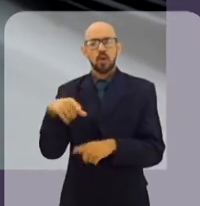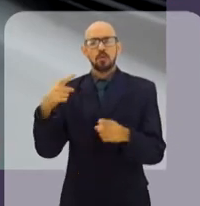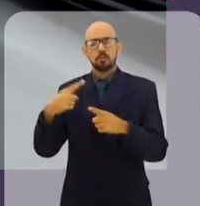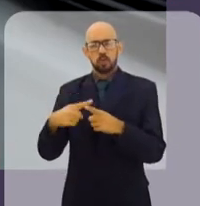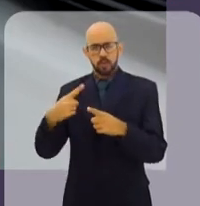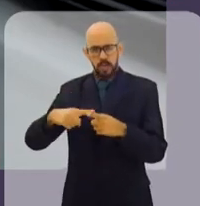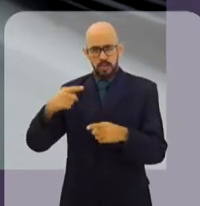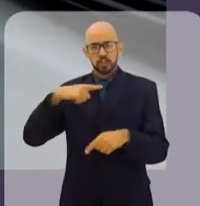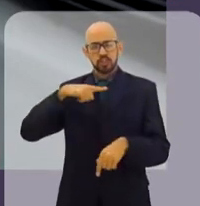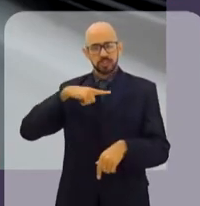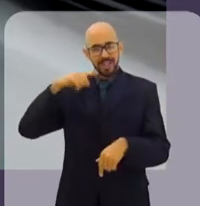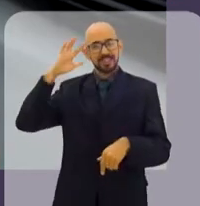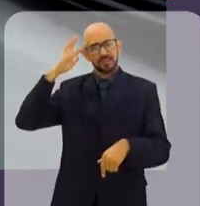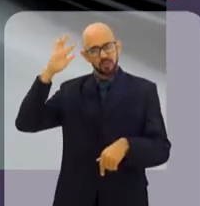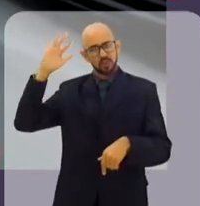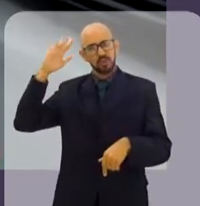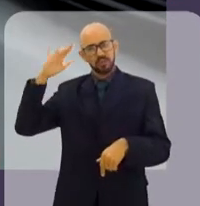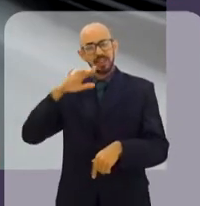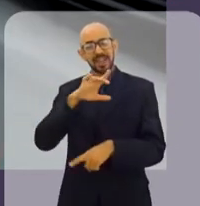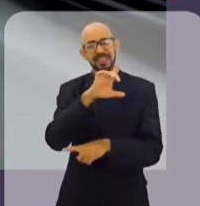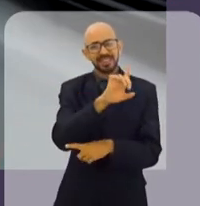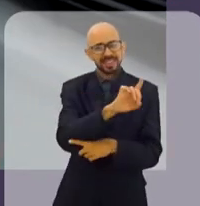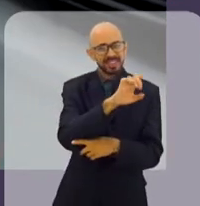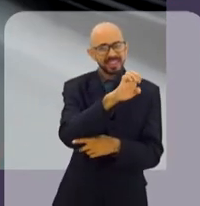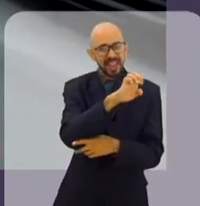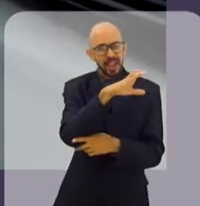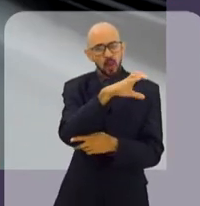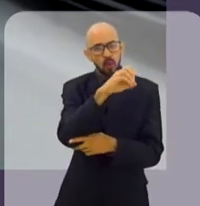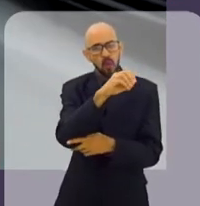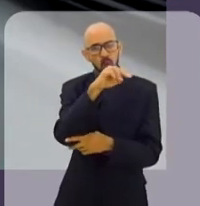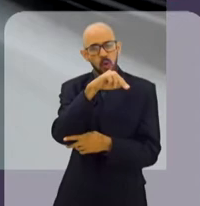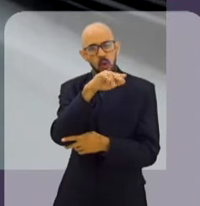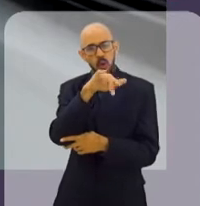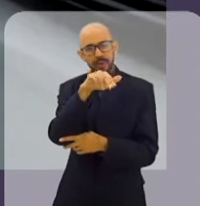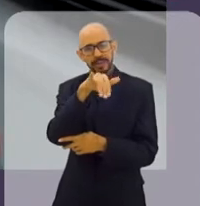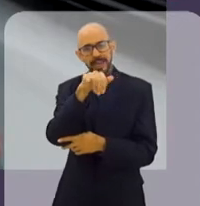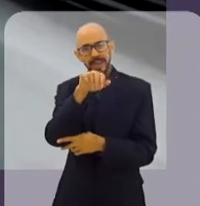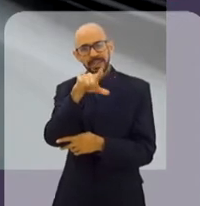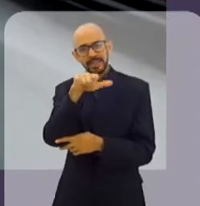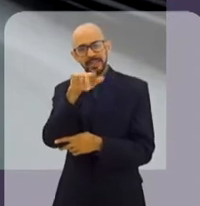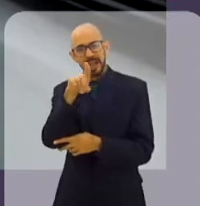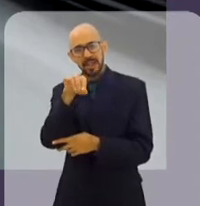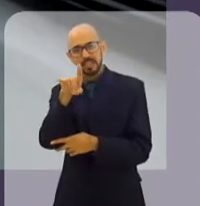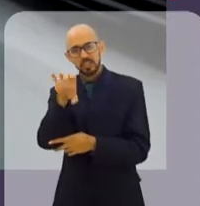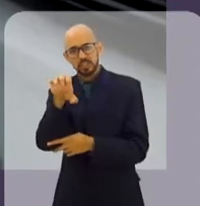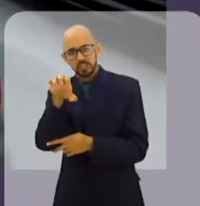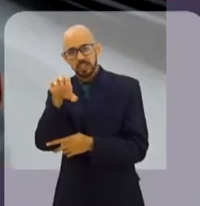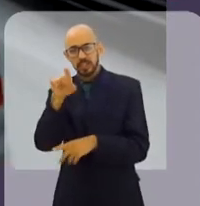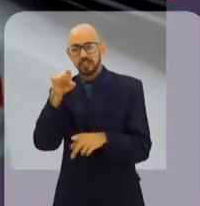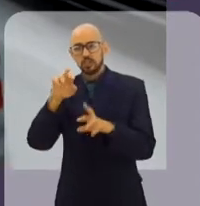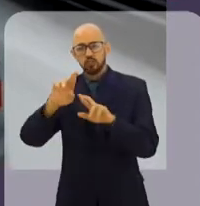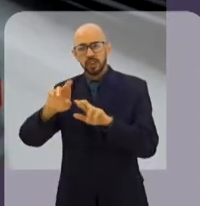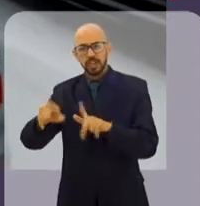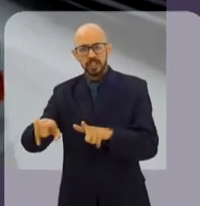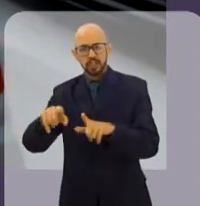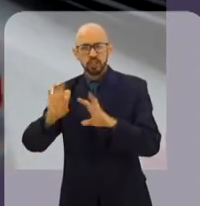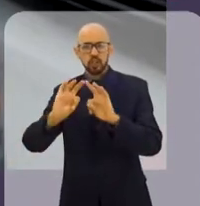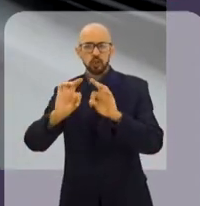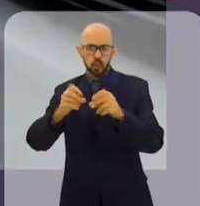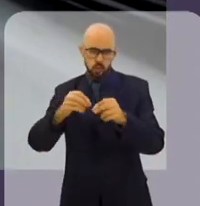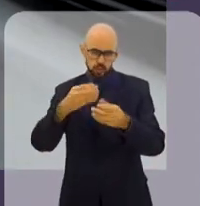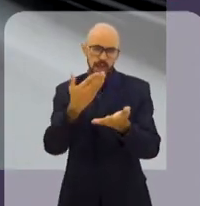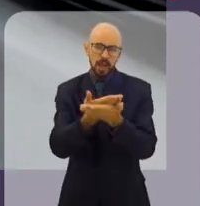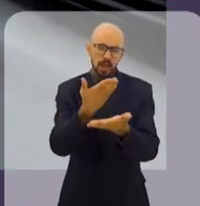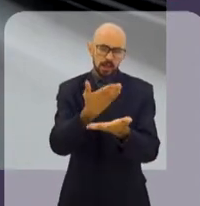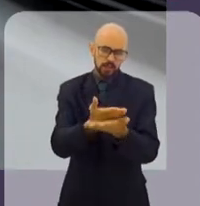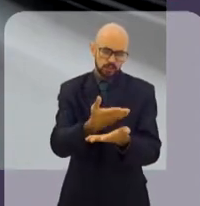Trazendo a decolonialidade, né? De trazer uma perspectiva totalmente contrária daquela que todo mundo